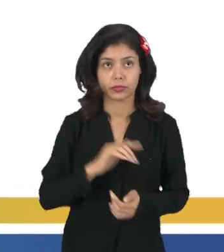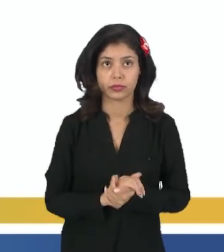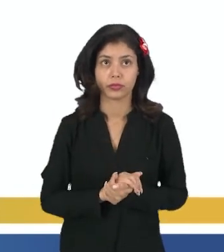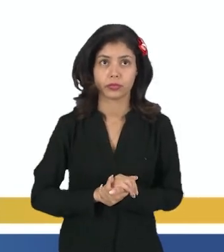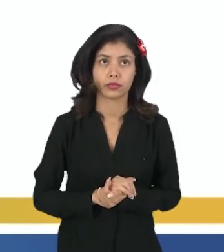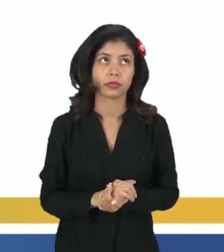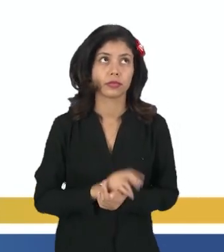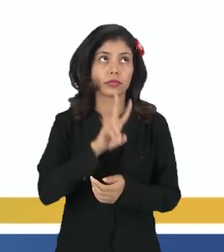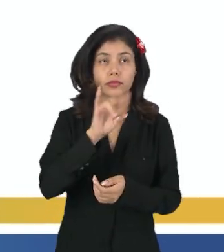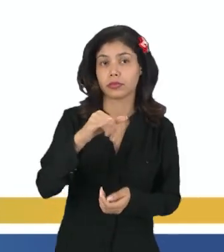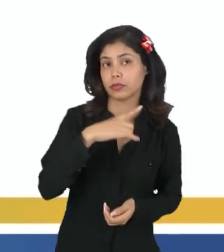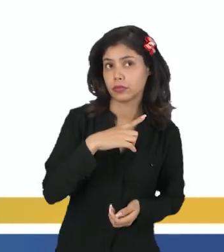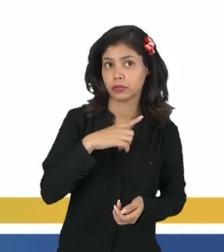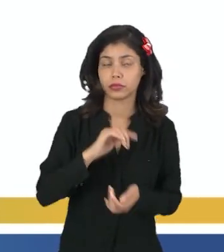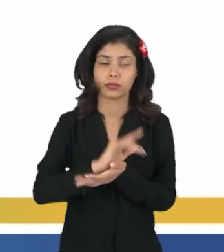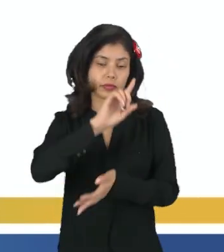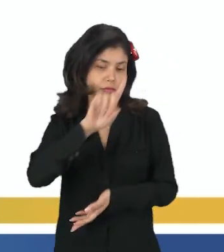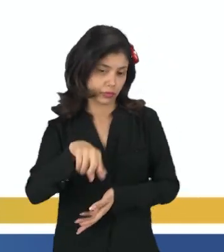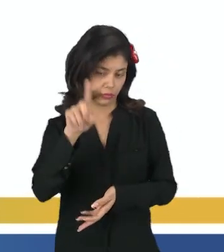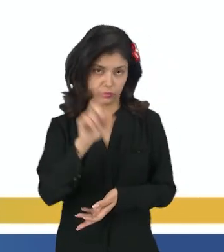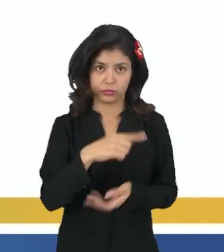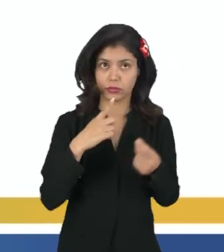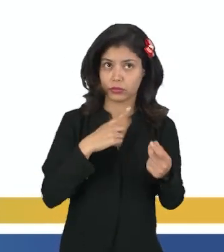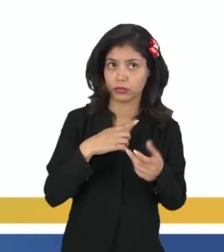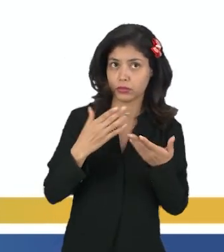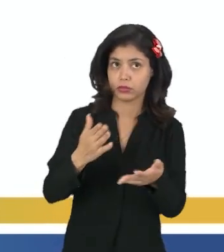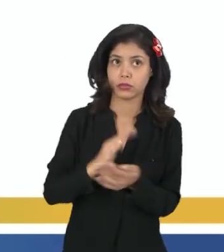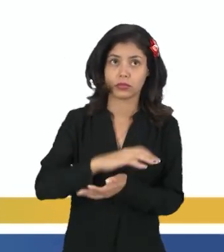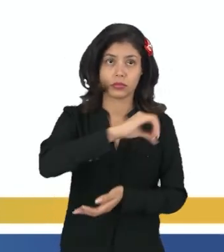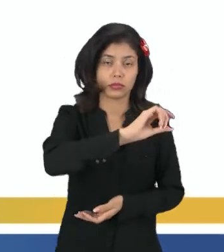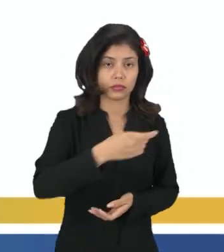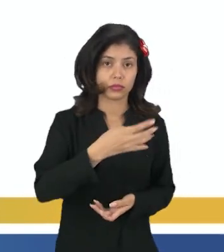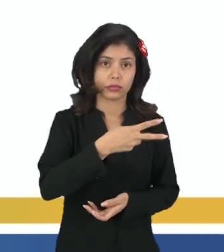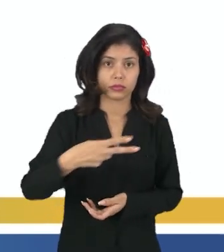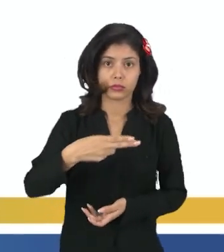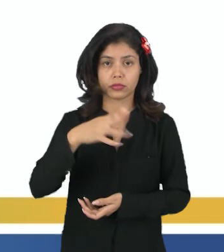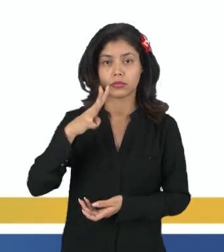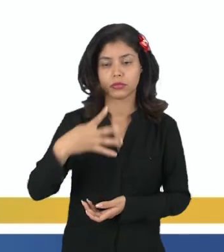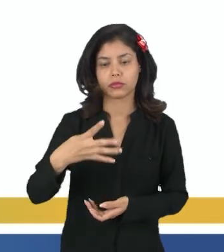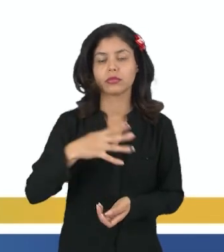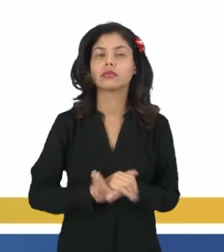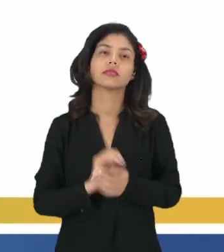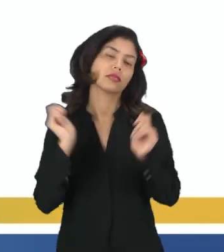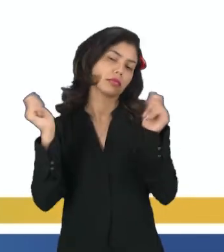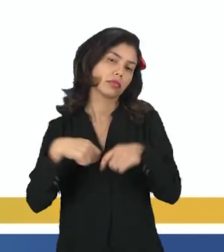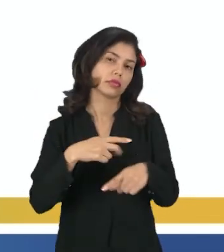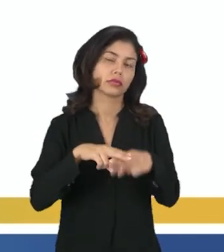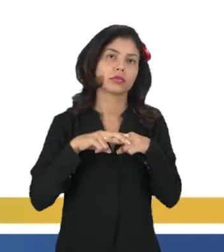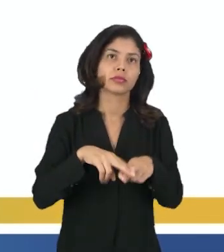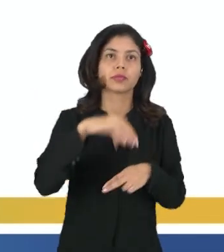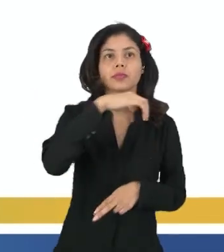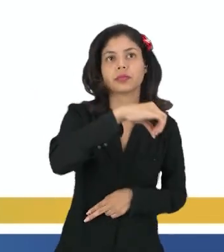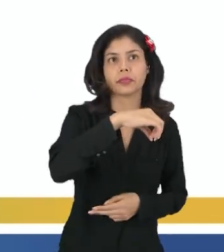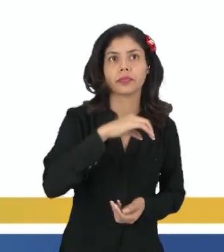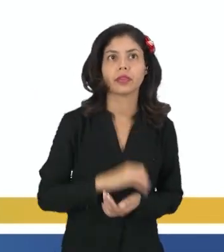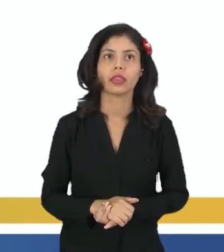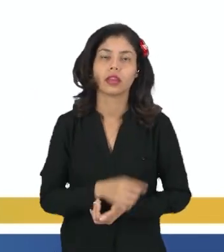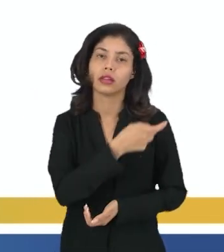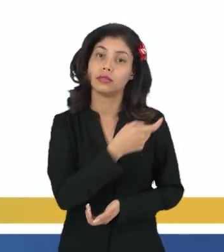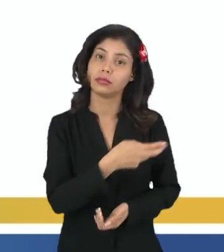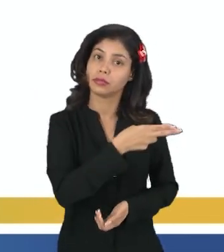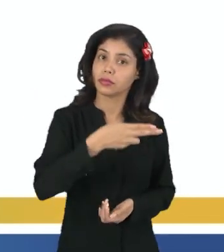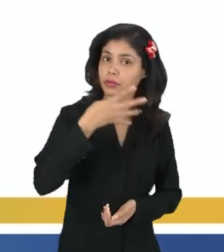a, né ele vai ser anulado então terei ali 9x = 4 portanto né se eu tenho